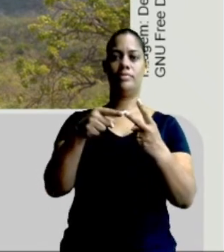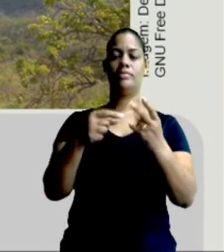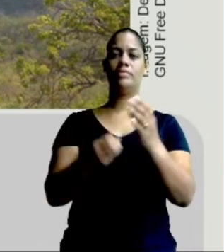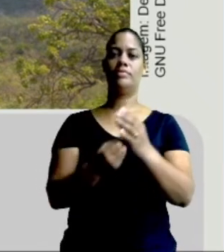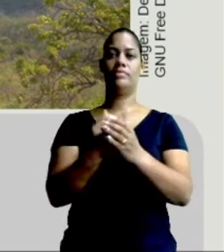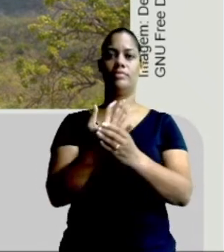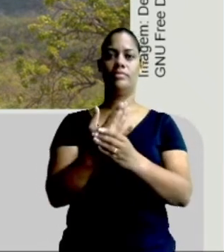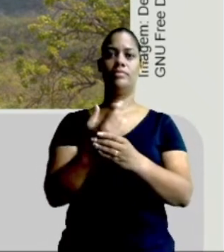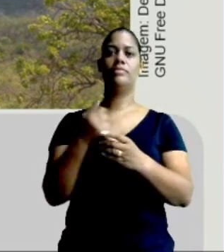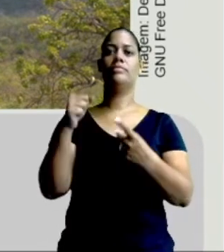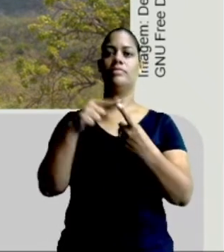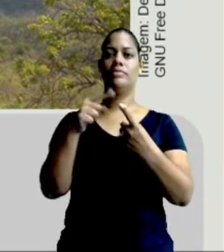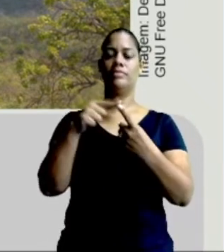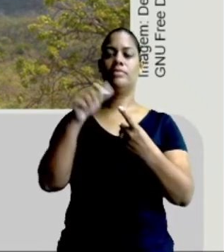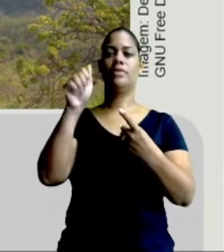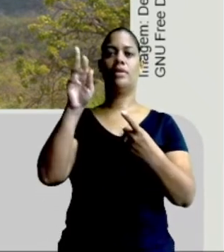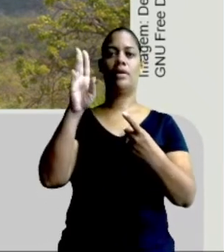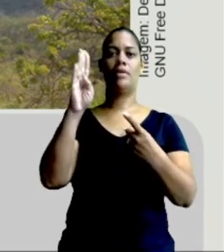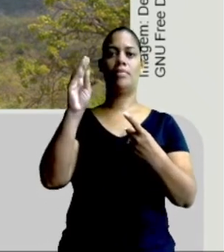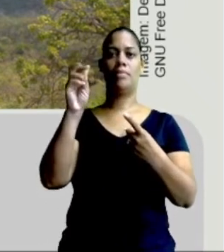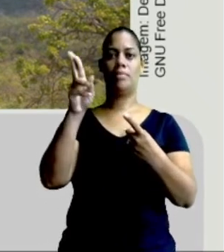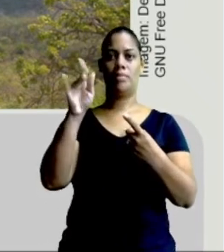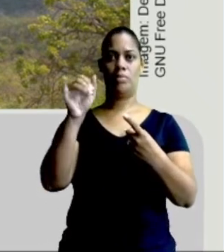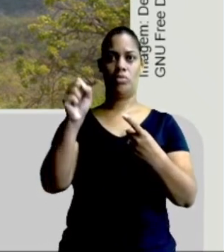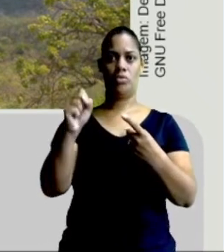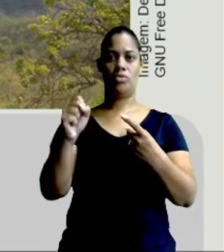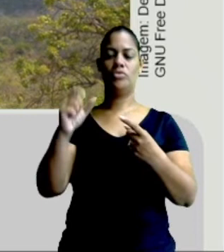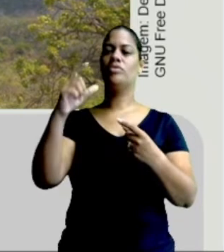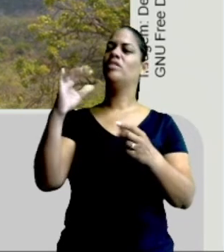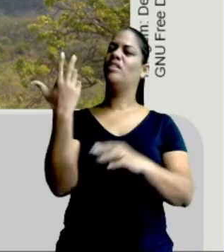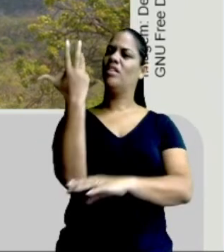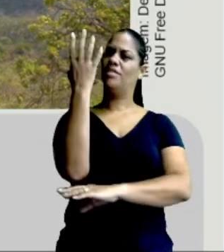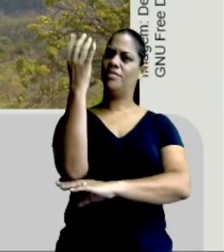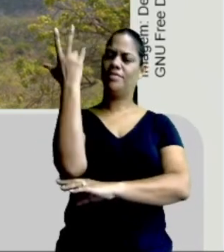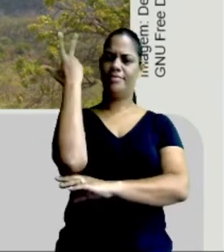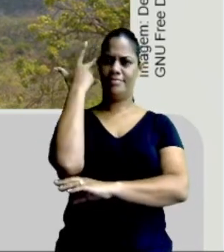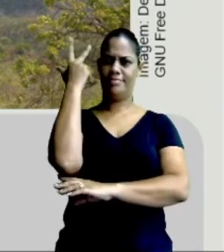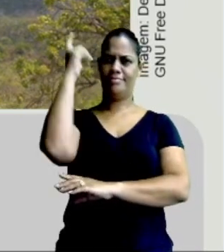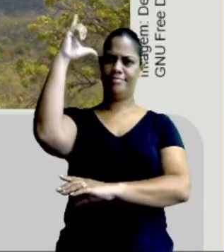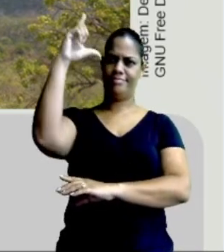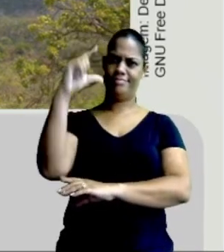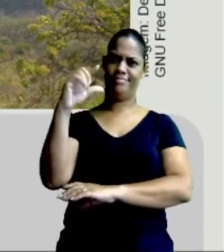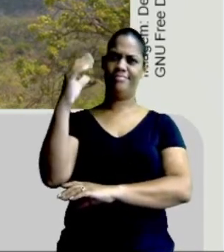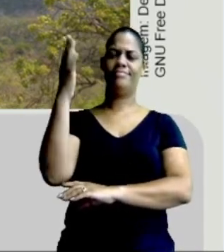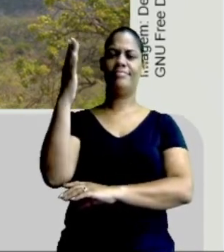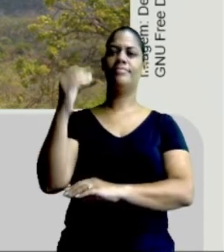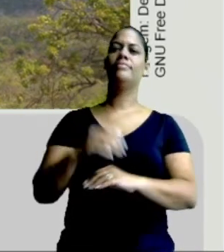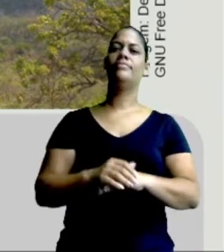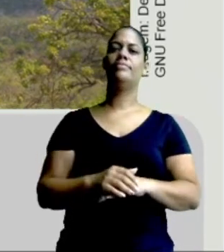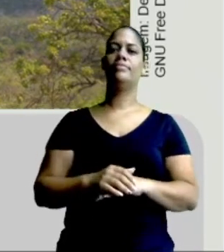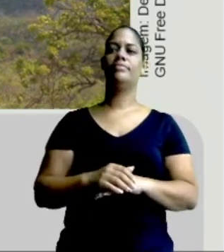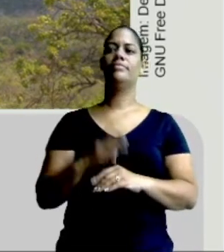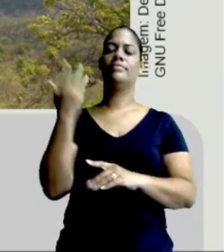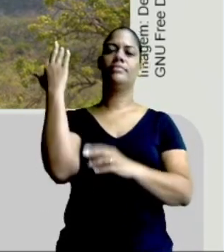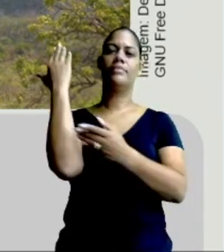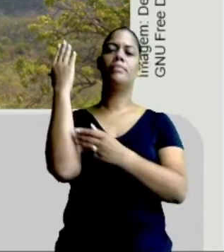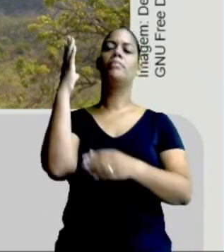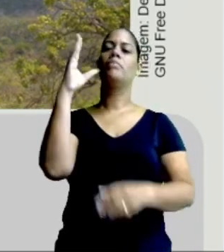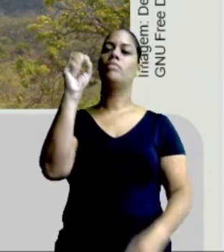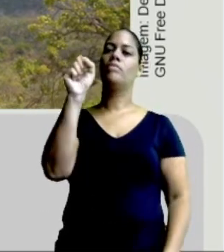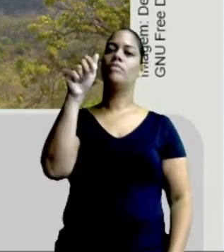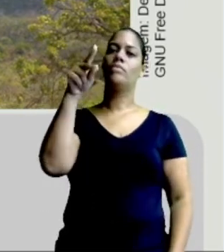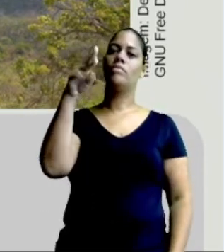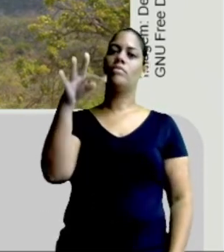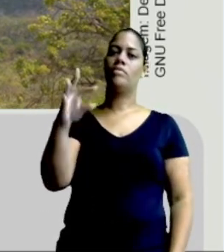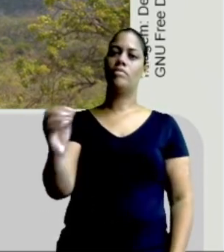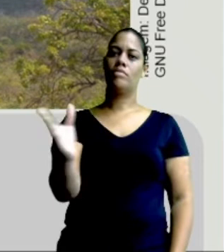planta, sendo um arbóreo com árvores de pequeno porte, como lixeira, pau-santo e